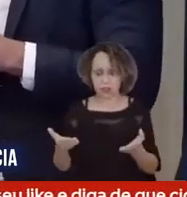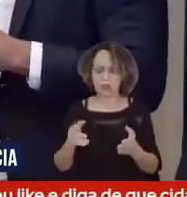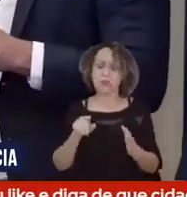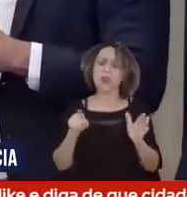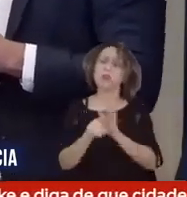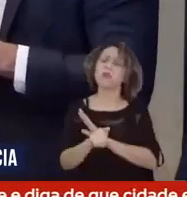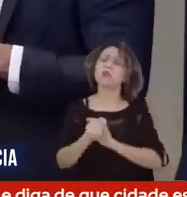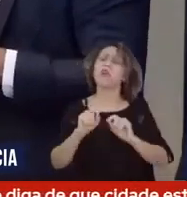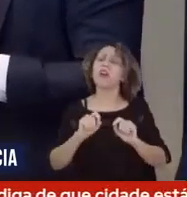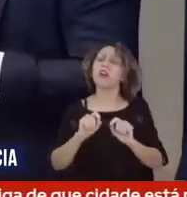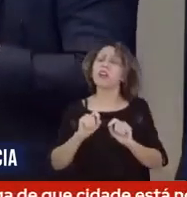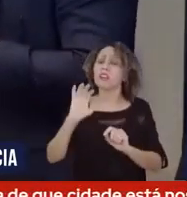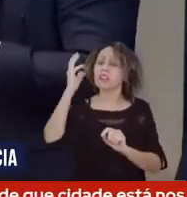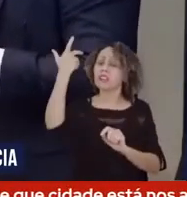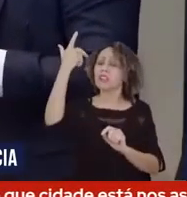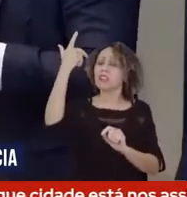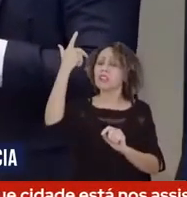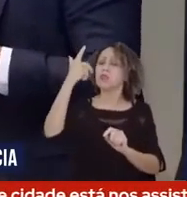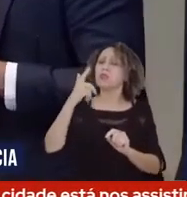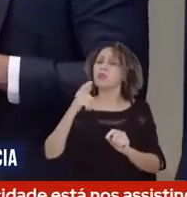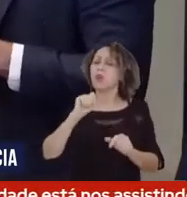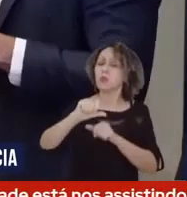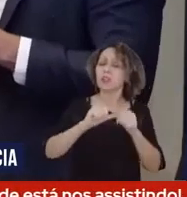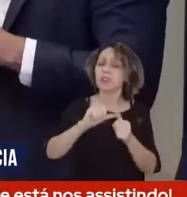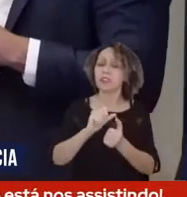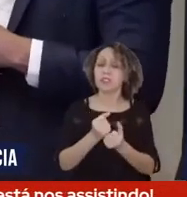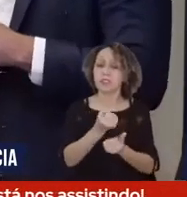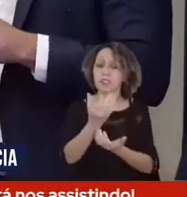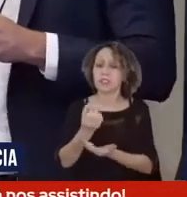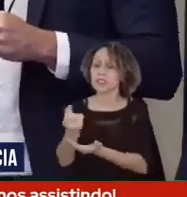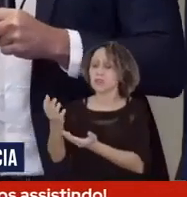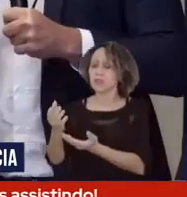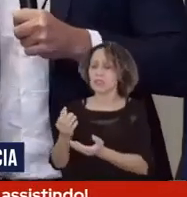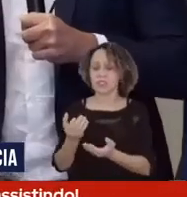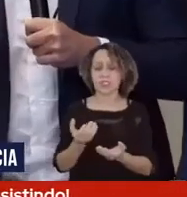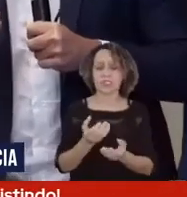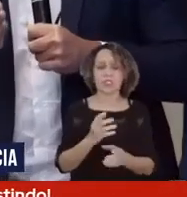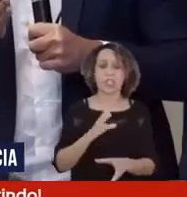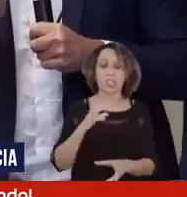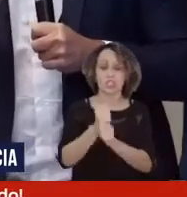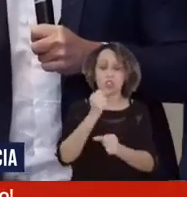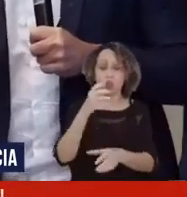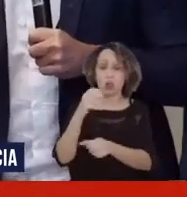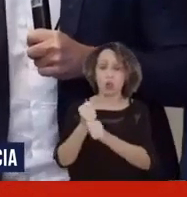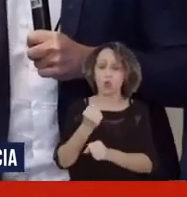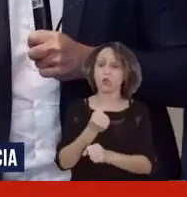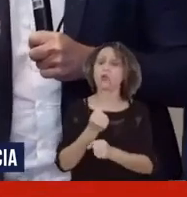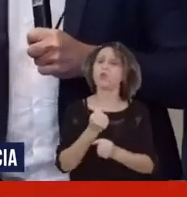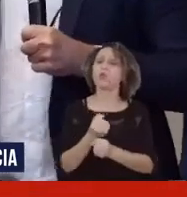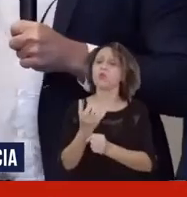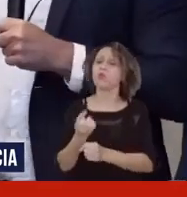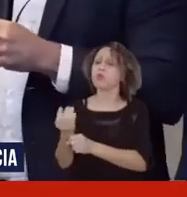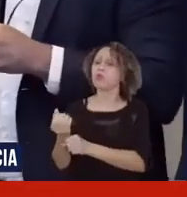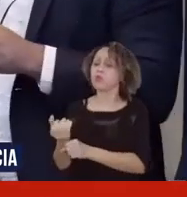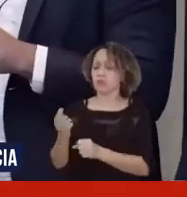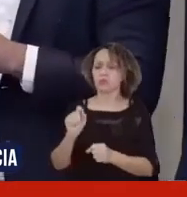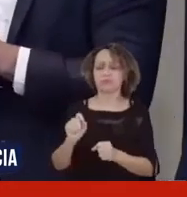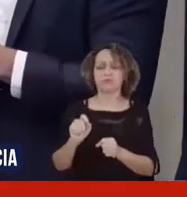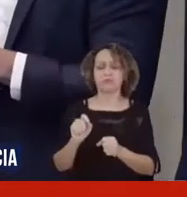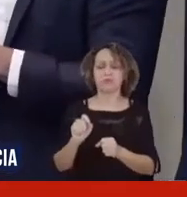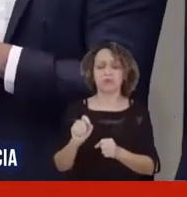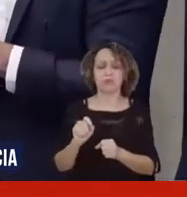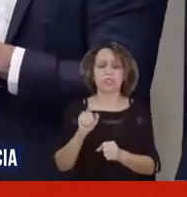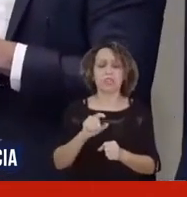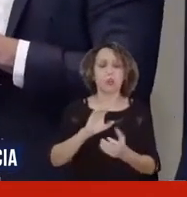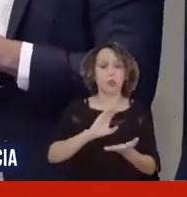dividendos? Foi o Conselho de Administração da Petrobras. É claro que tem regras que são estabelecidas, só que essa política